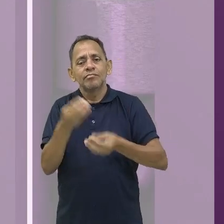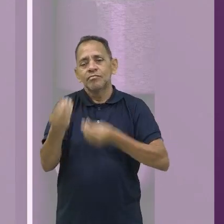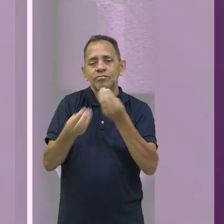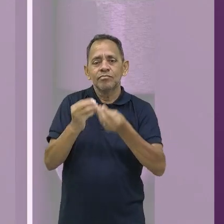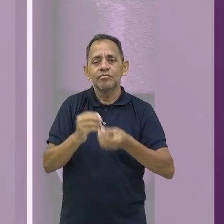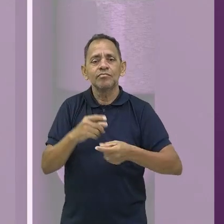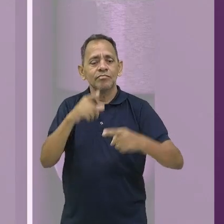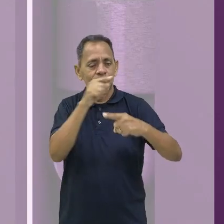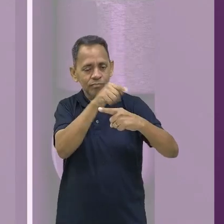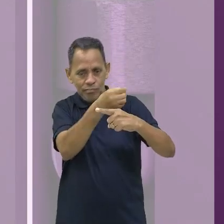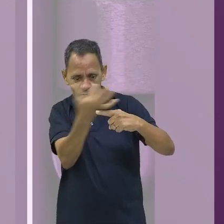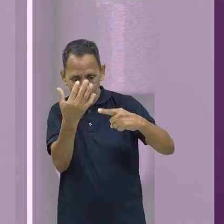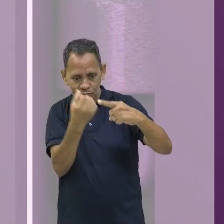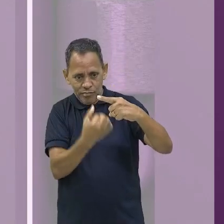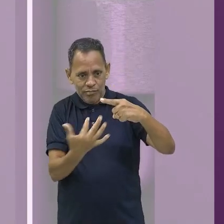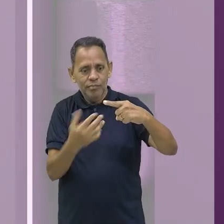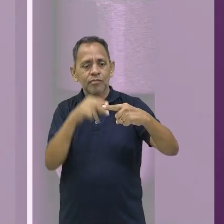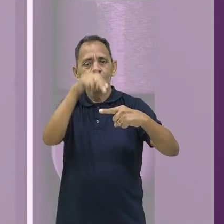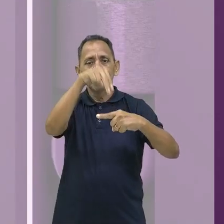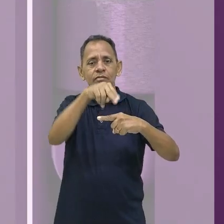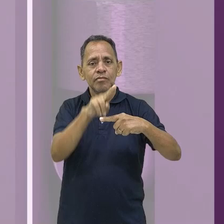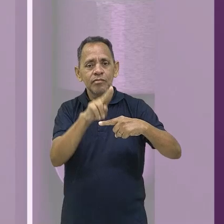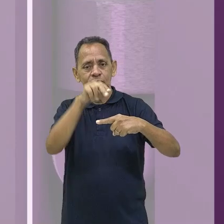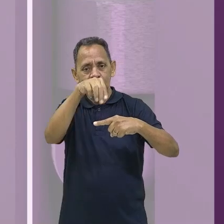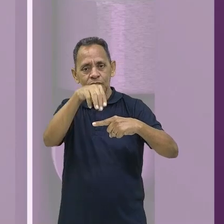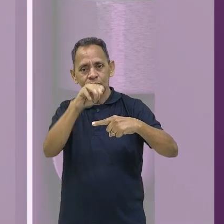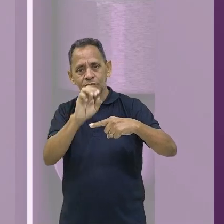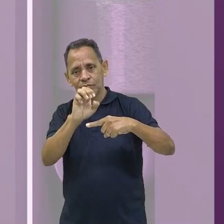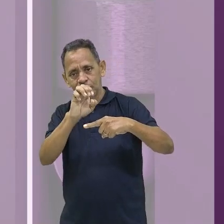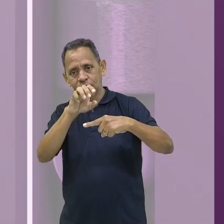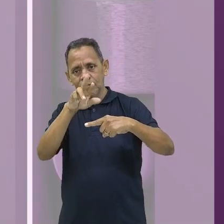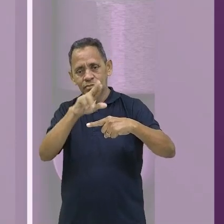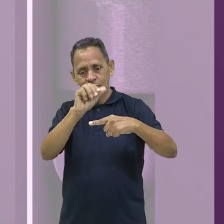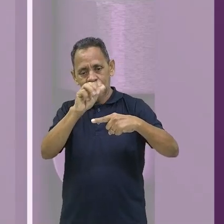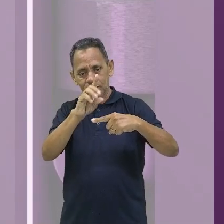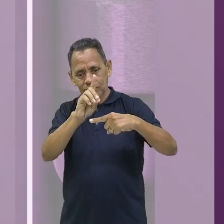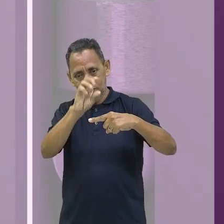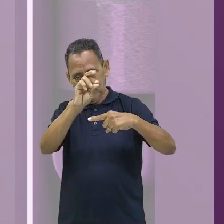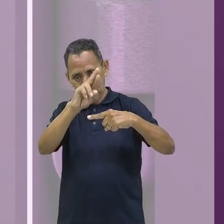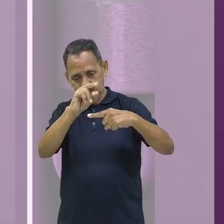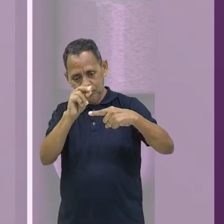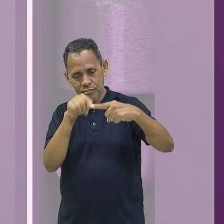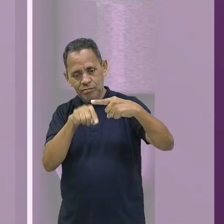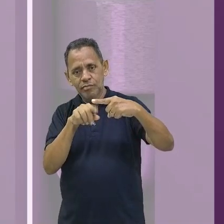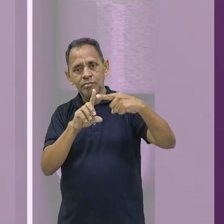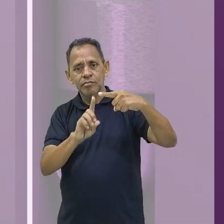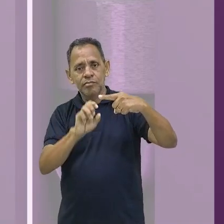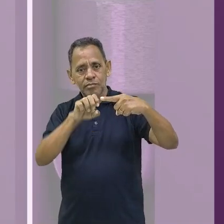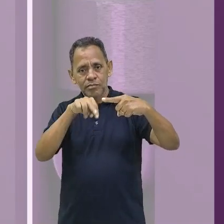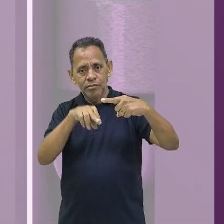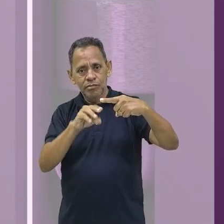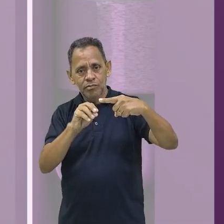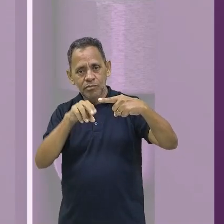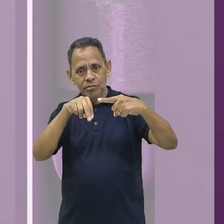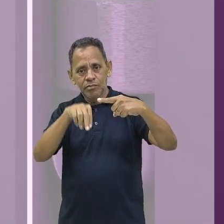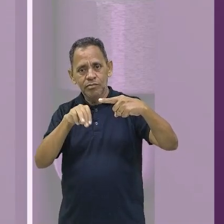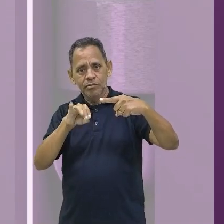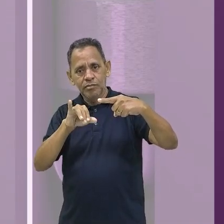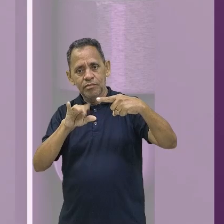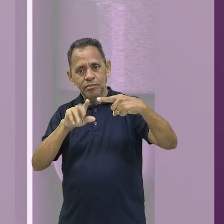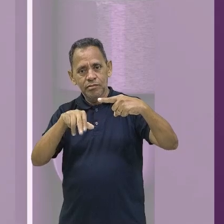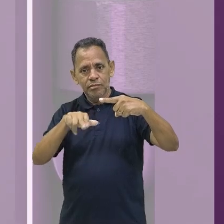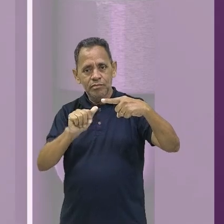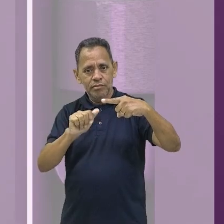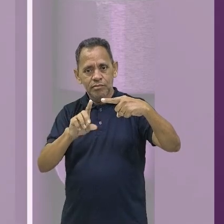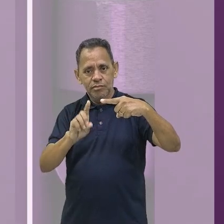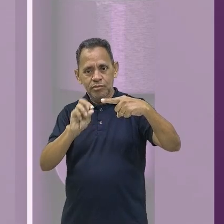possui um numerador, que é o númerozinho que fica ali na parte de cima, possui um denominador, númerozinho de baixo. Então, nós temos